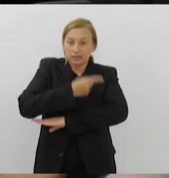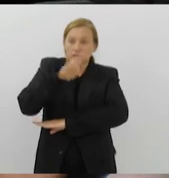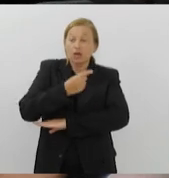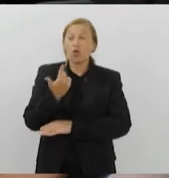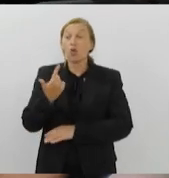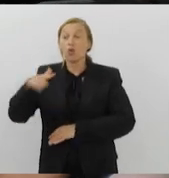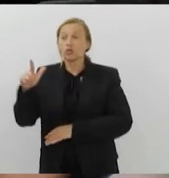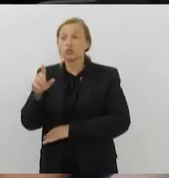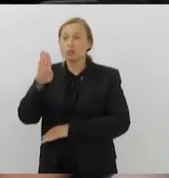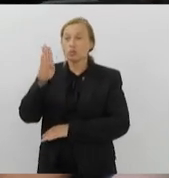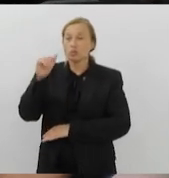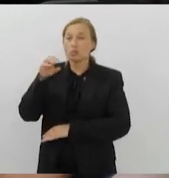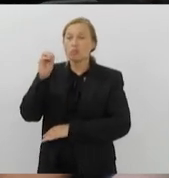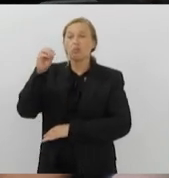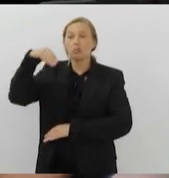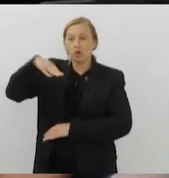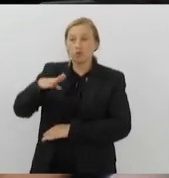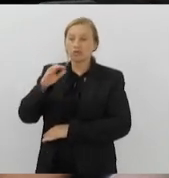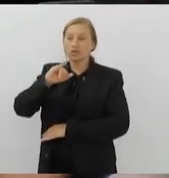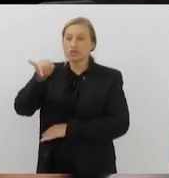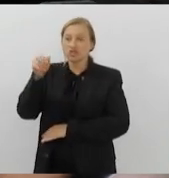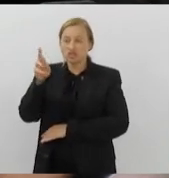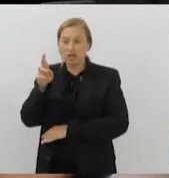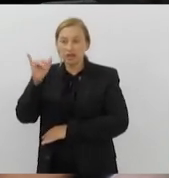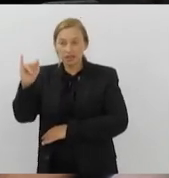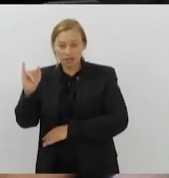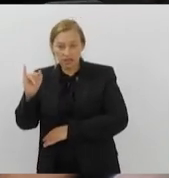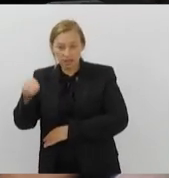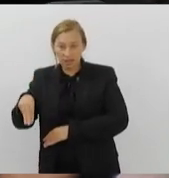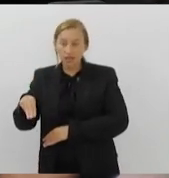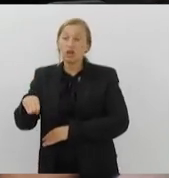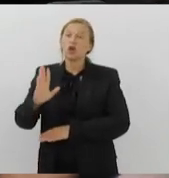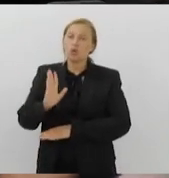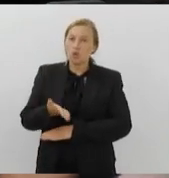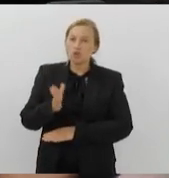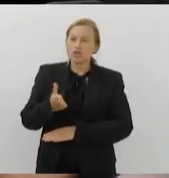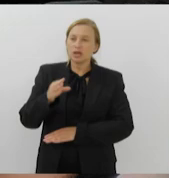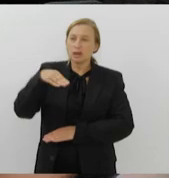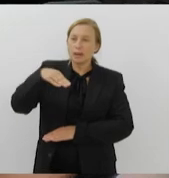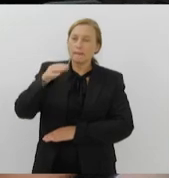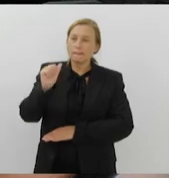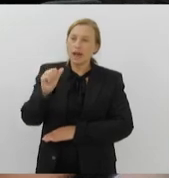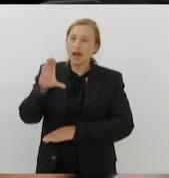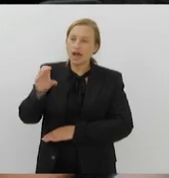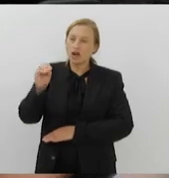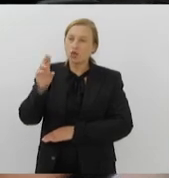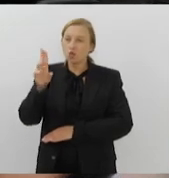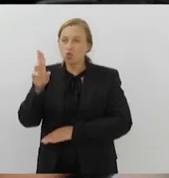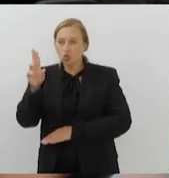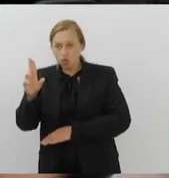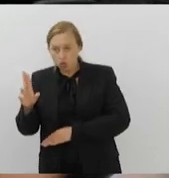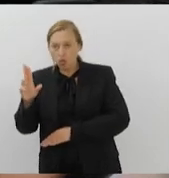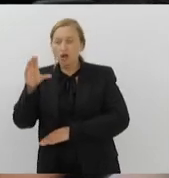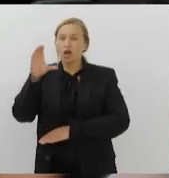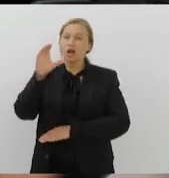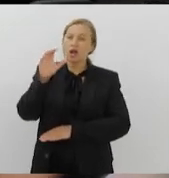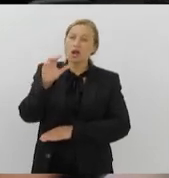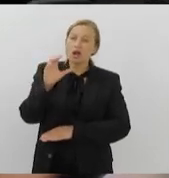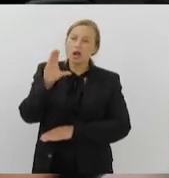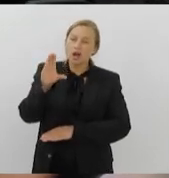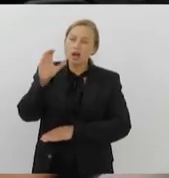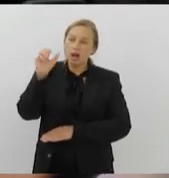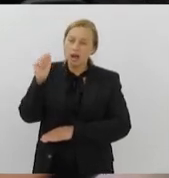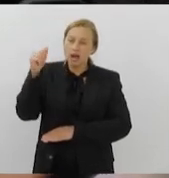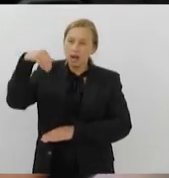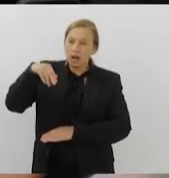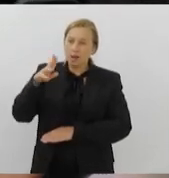Jardim. Hoje o cidadão de Macuco, Cordeiro, Cantagalo, Trajano, São Sebastião do Alto, Itaucara, Cambuci, tantas